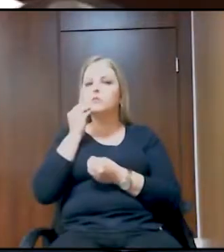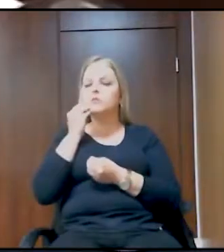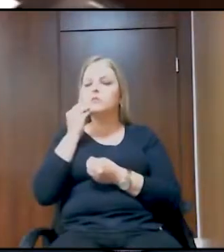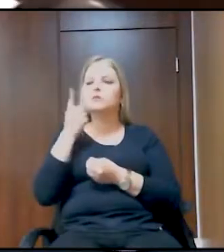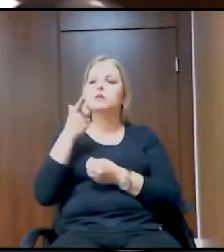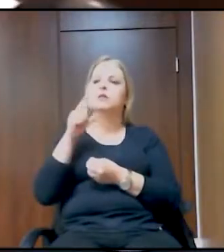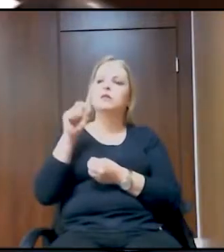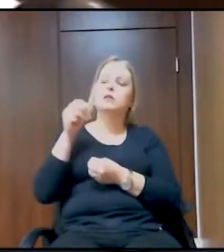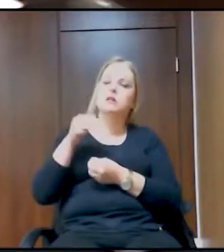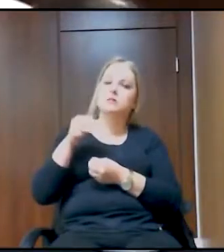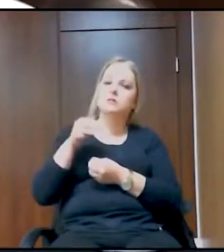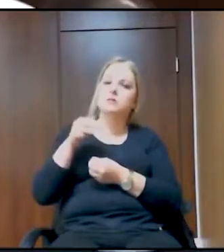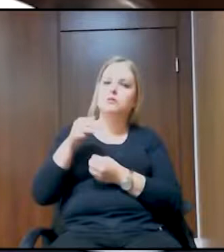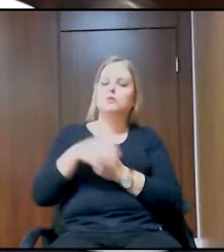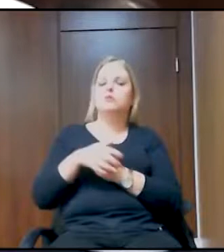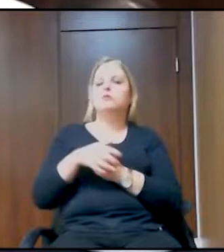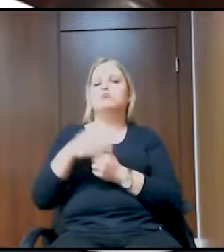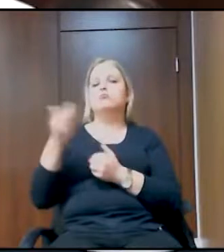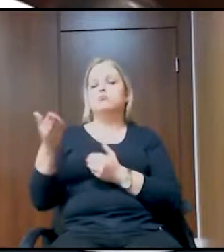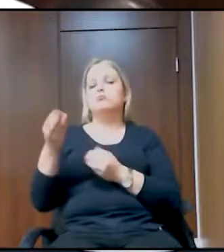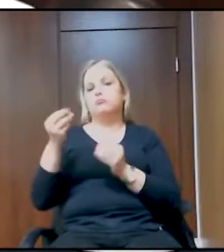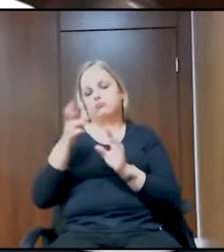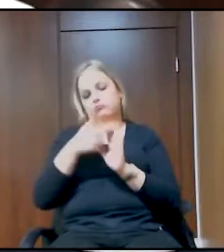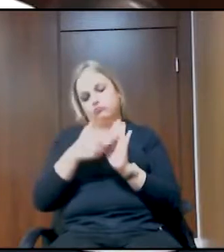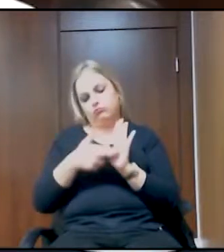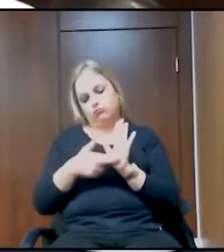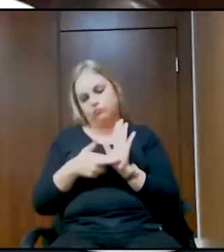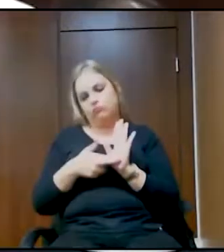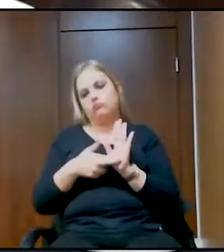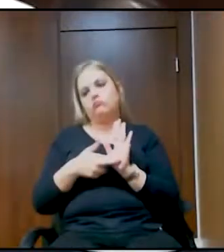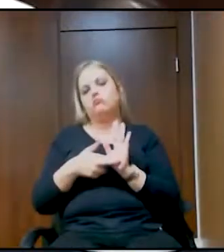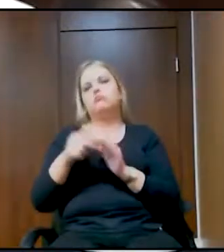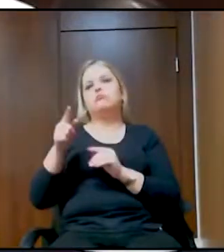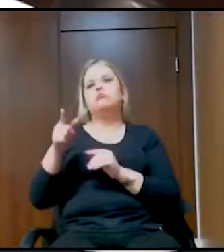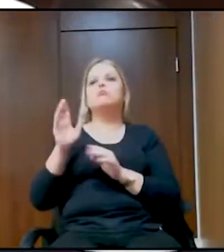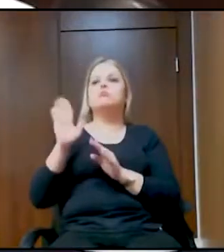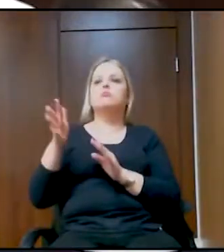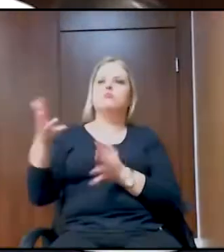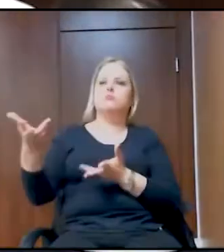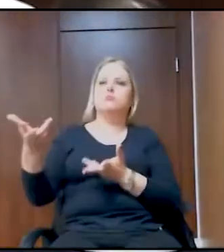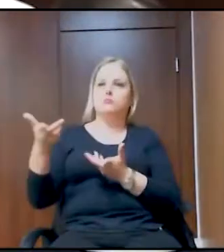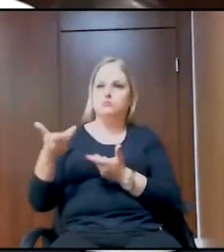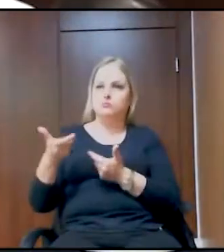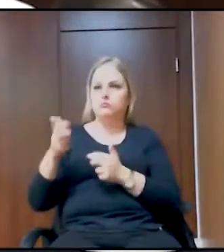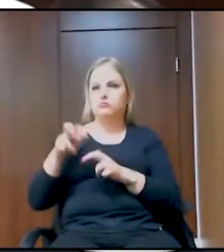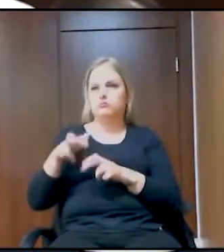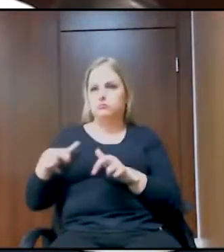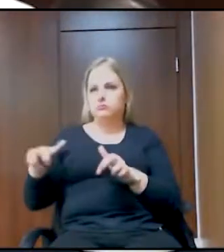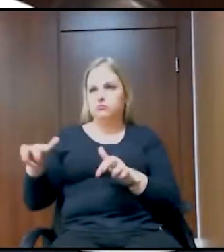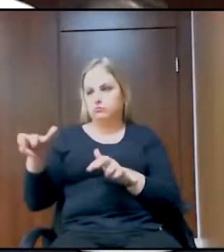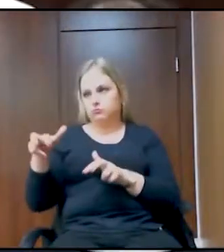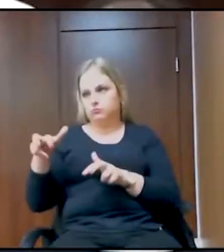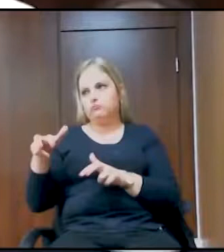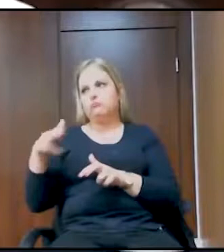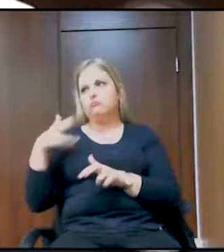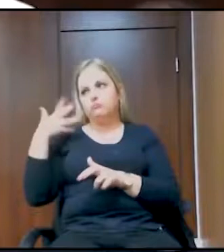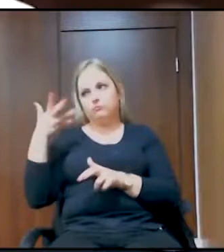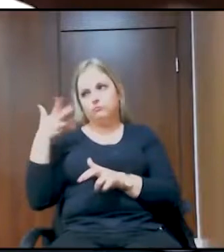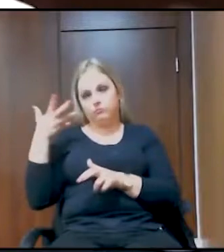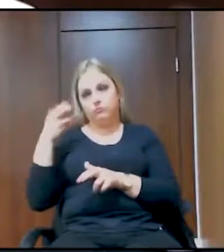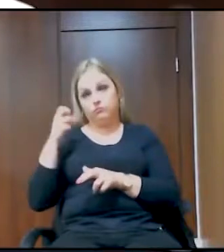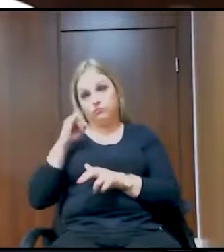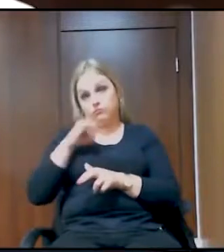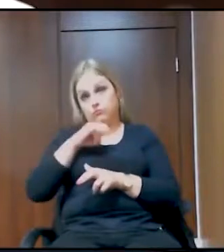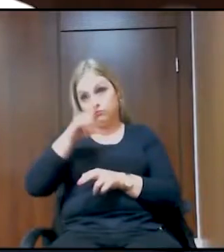10 minutos, abrindo uma exceção a essa regra, uma vez que ela tinha sido convidada para integrar a mesa anterior. Se todo